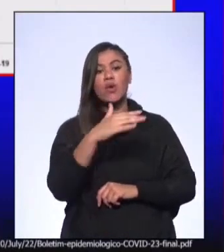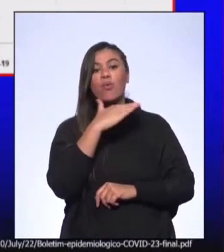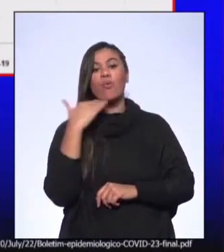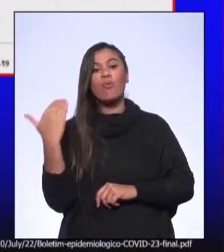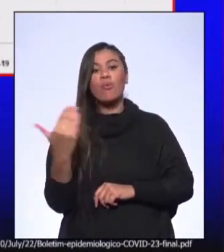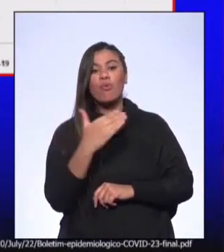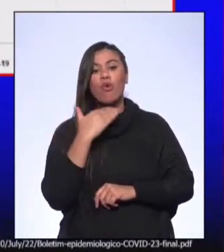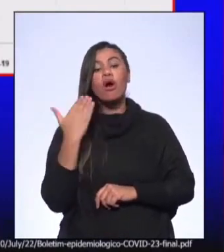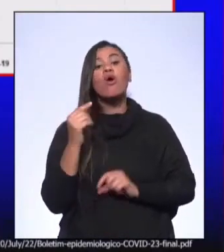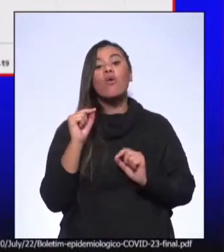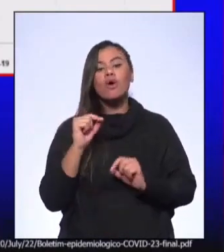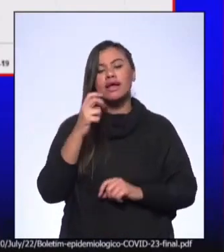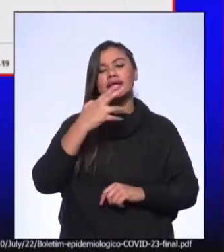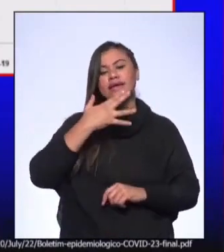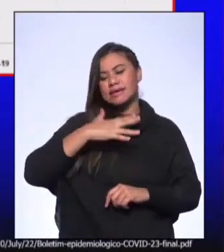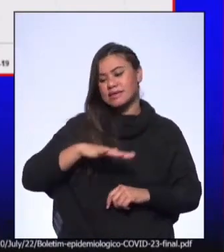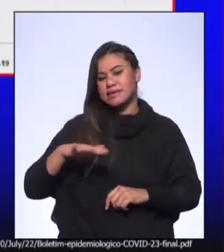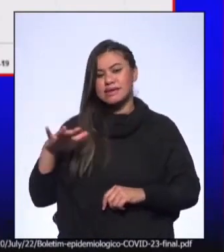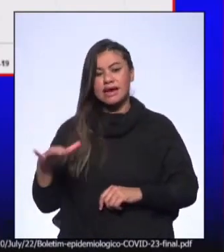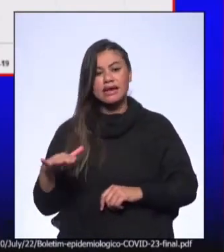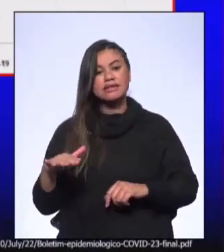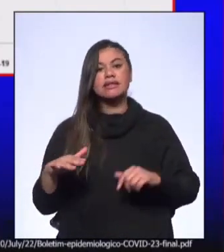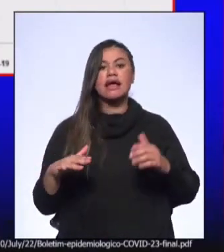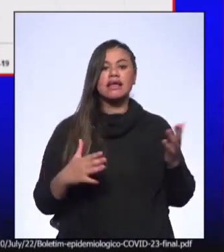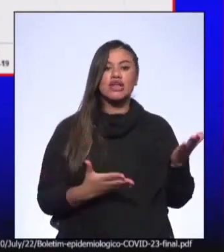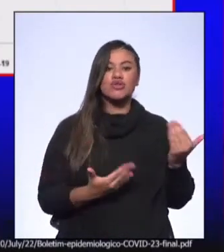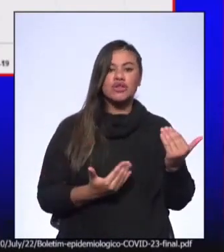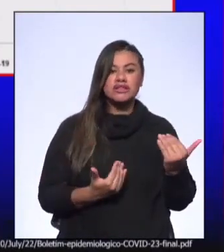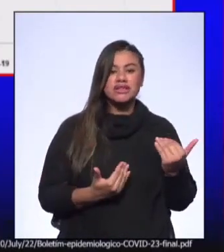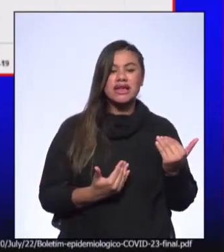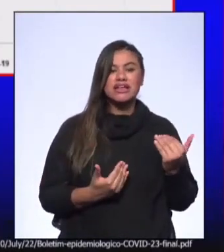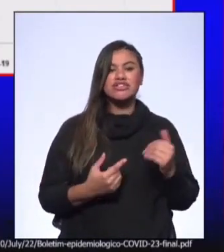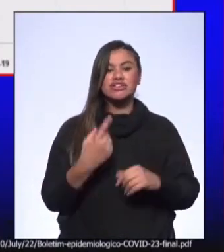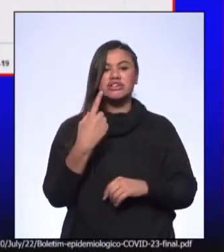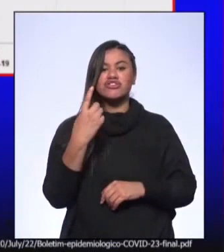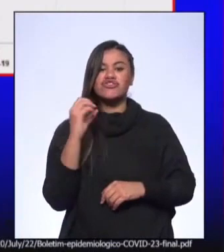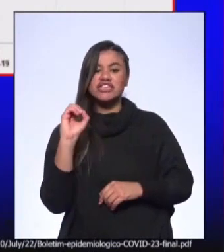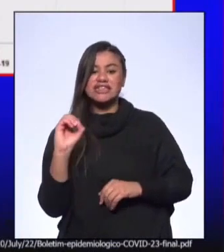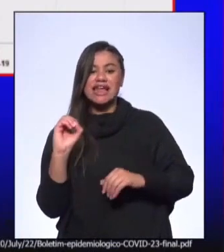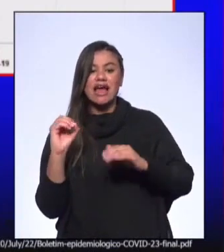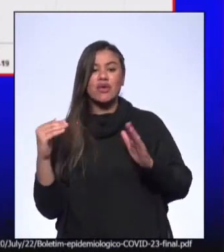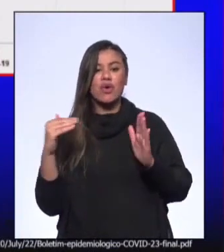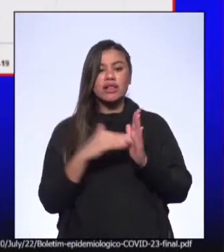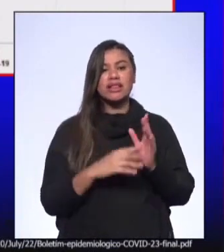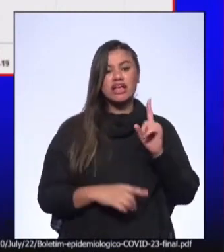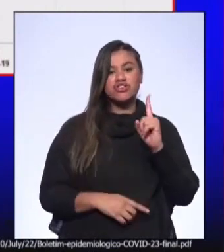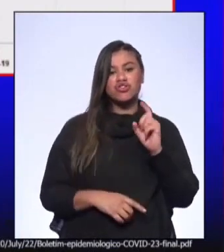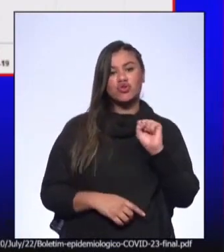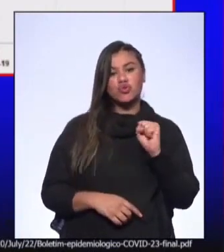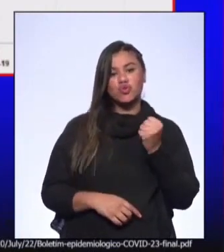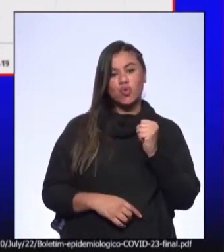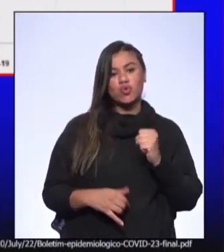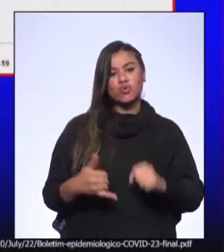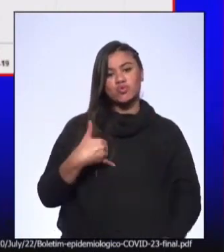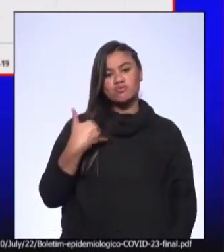em crianças e adolescentes abaixo de 19 anos, de 0 a 18 anos, o que significa